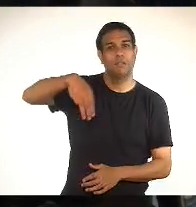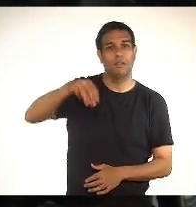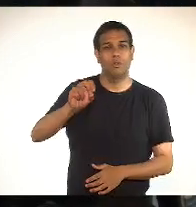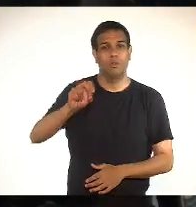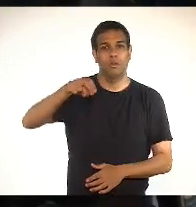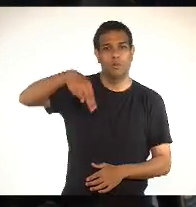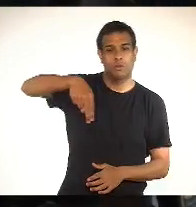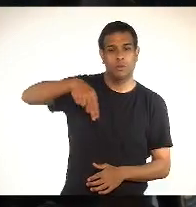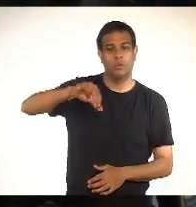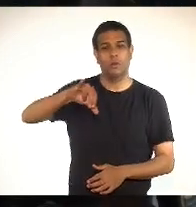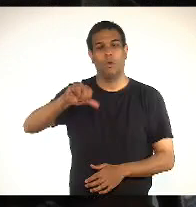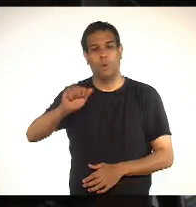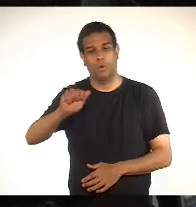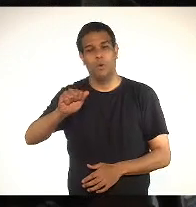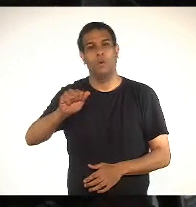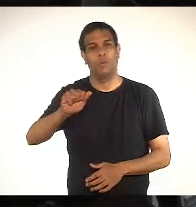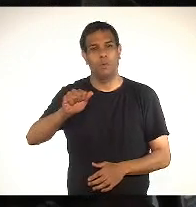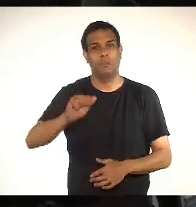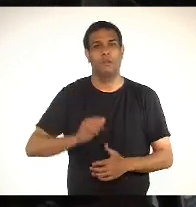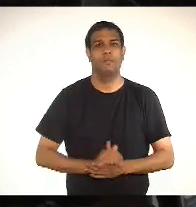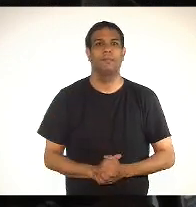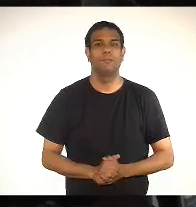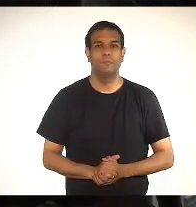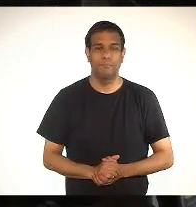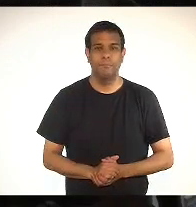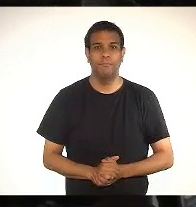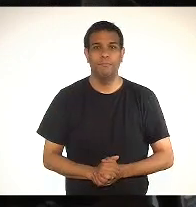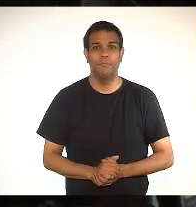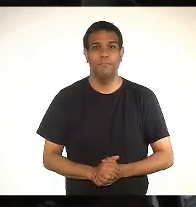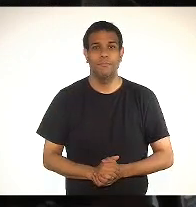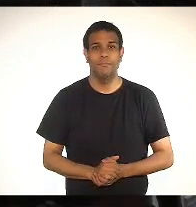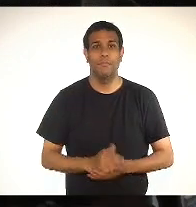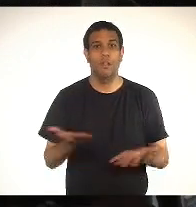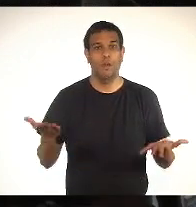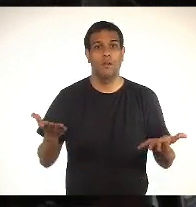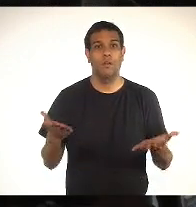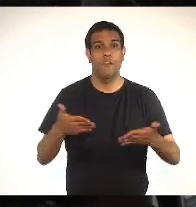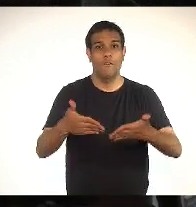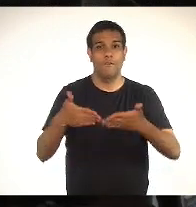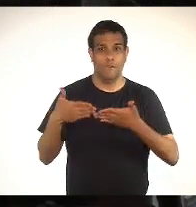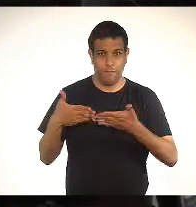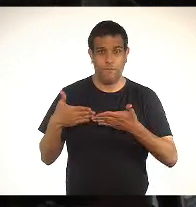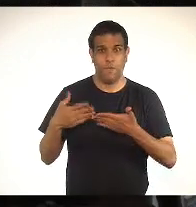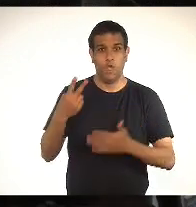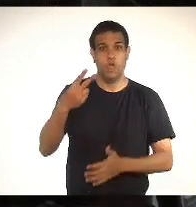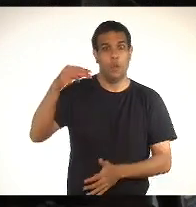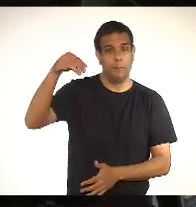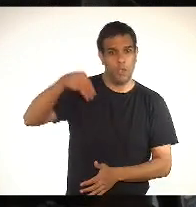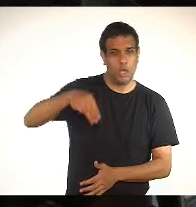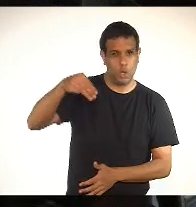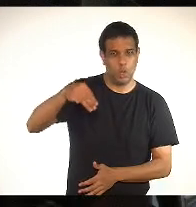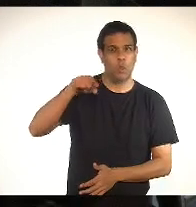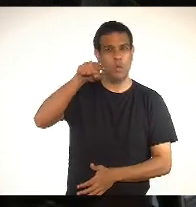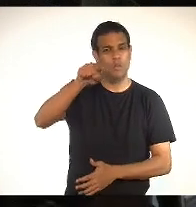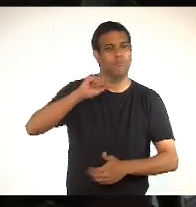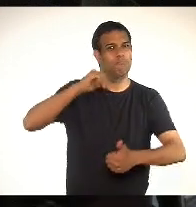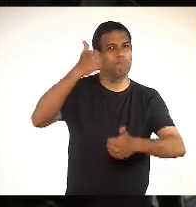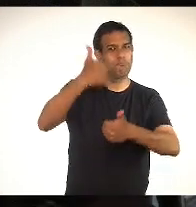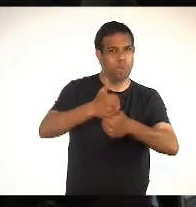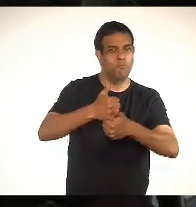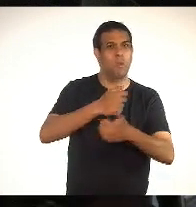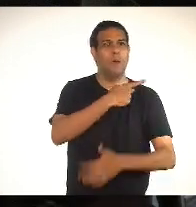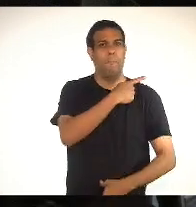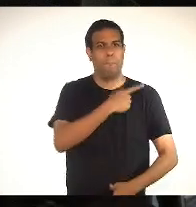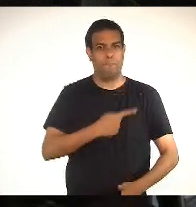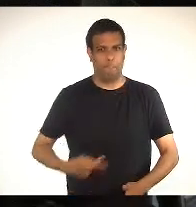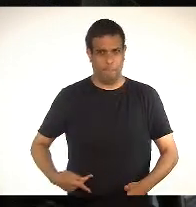sou o último inscrito, deputado Valdec Carneiro. Eu vou fazer esse afastamento aqui de 2 minutos. Aí Vossa Excelência conduz